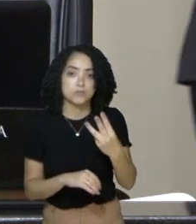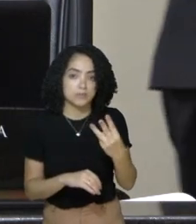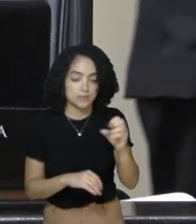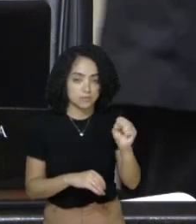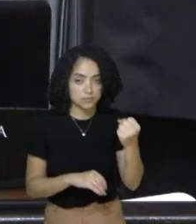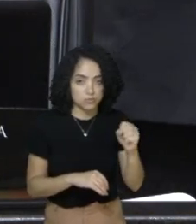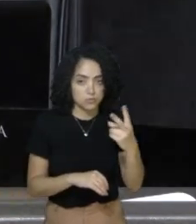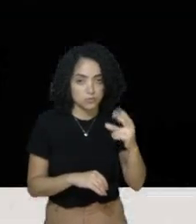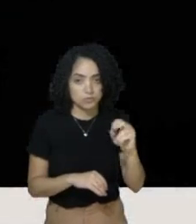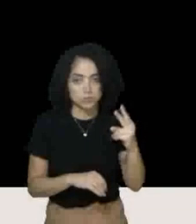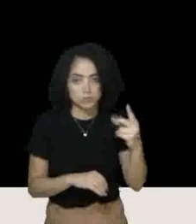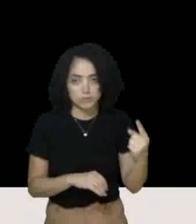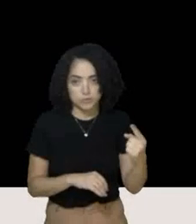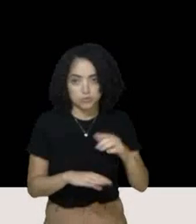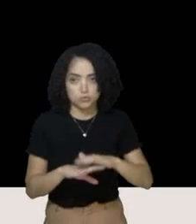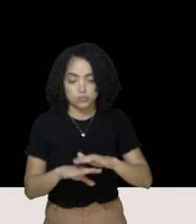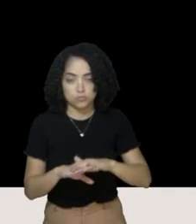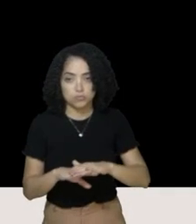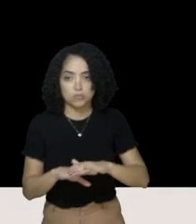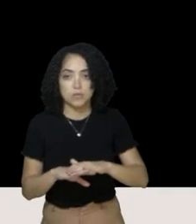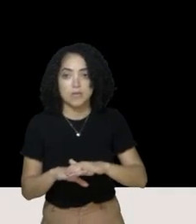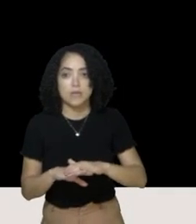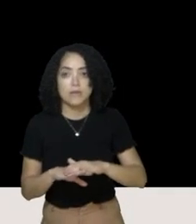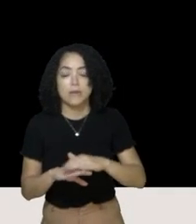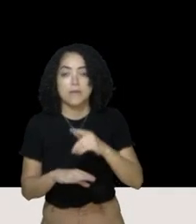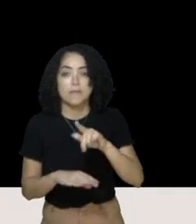838-2021. Veto total ao PL